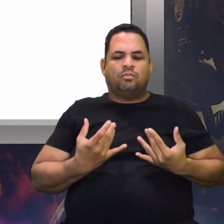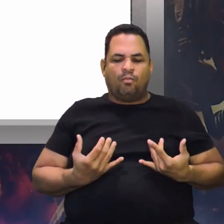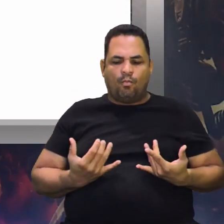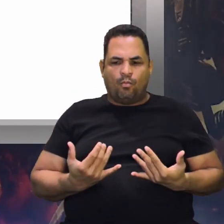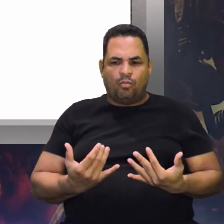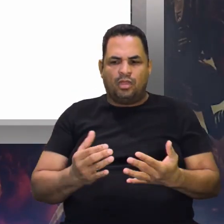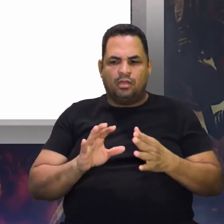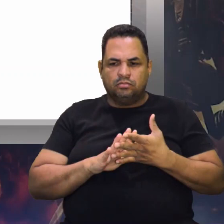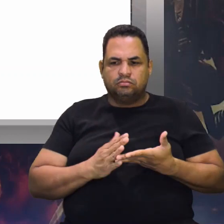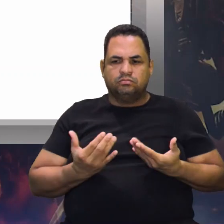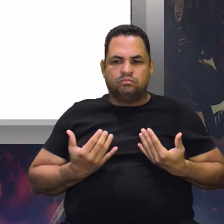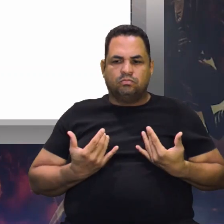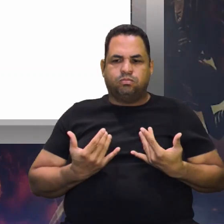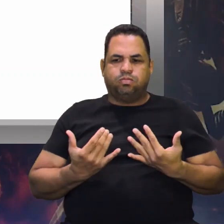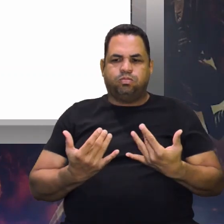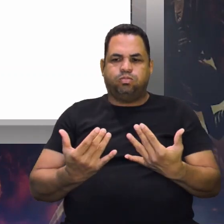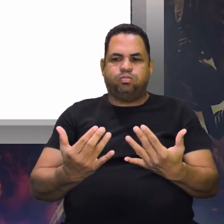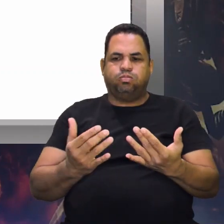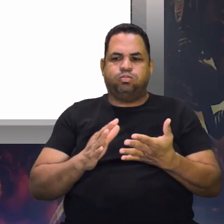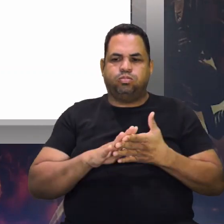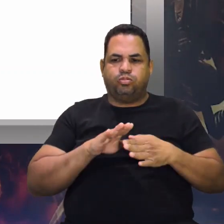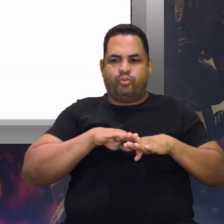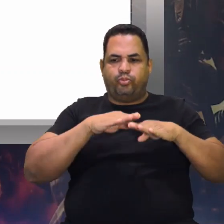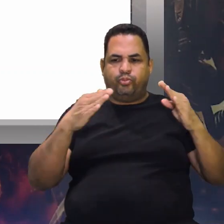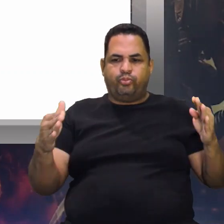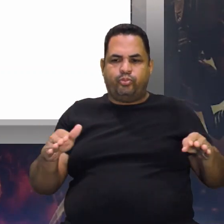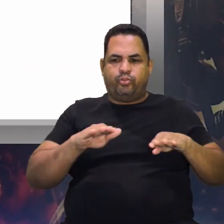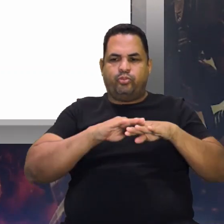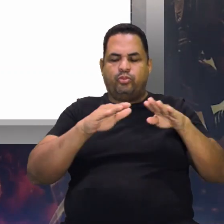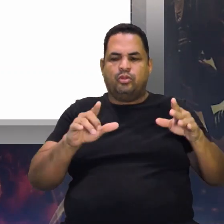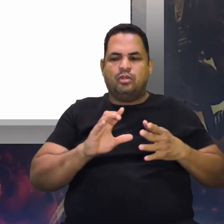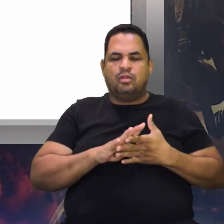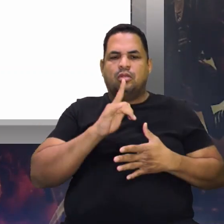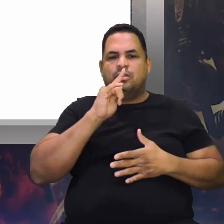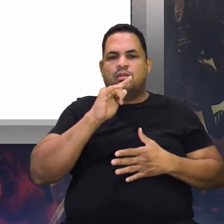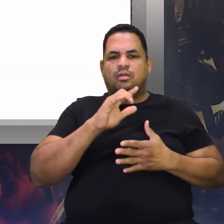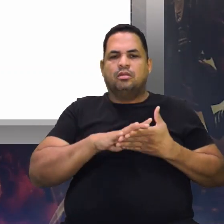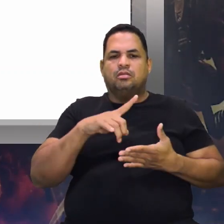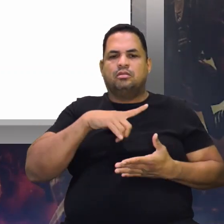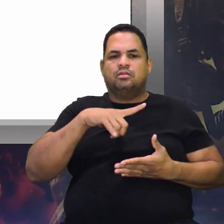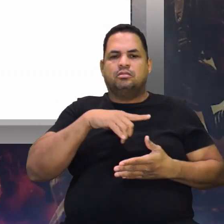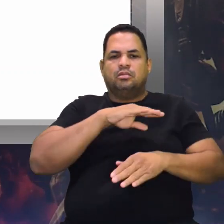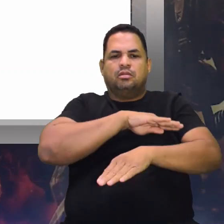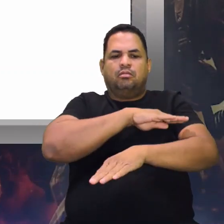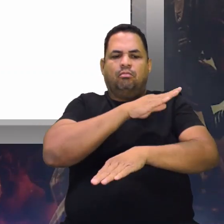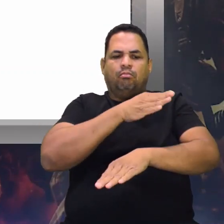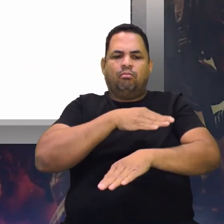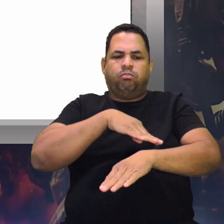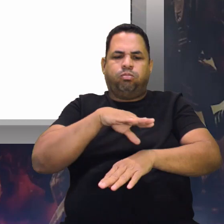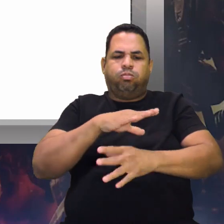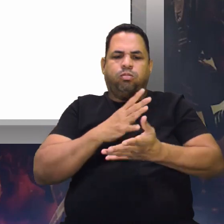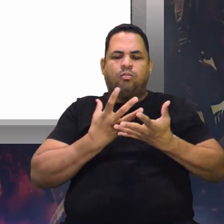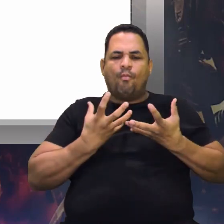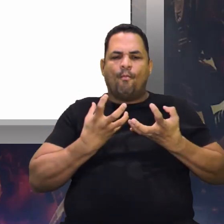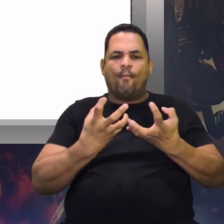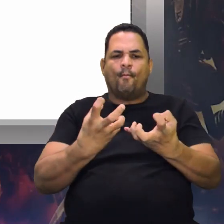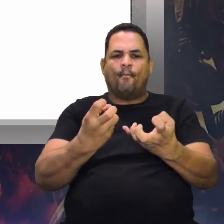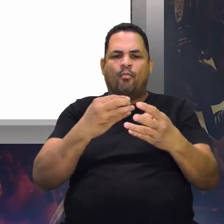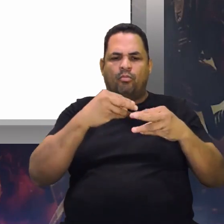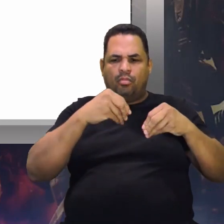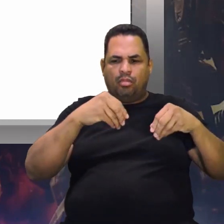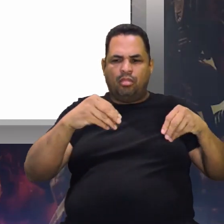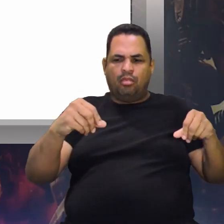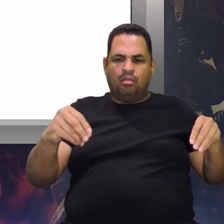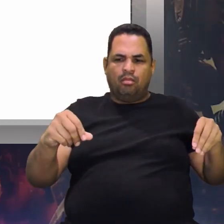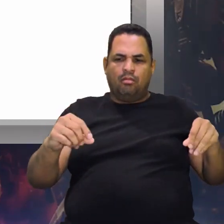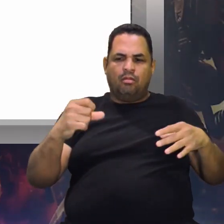grande parte do Egito, ali você olha o Cairo, grande parte é um deserto grandioso. É areia, é